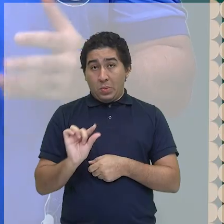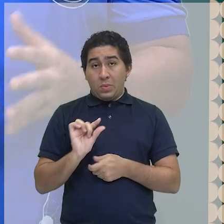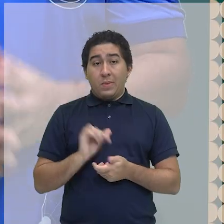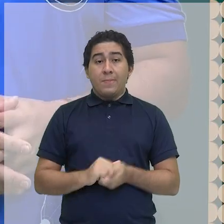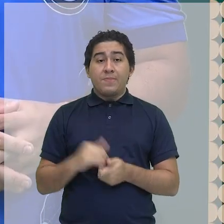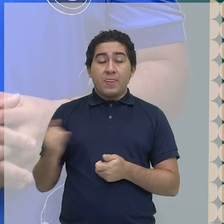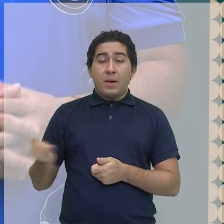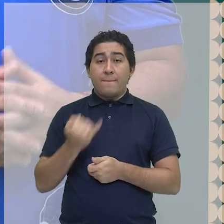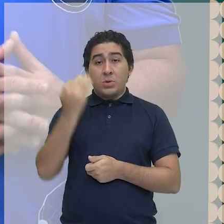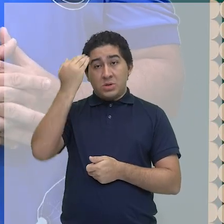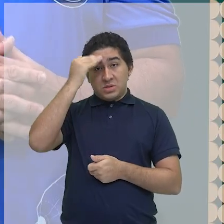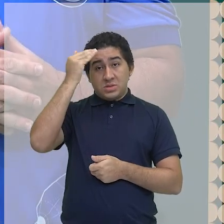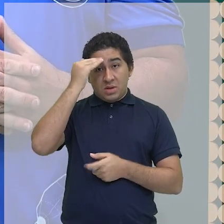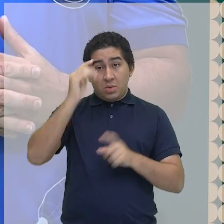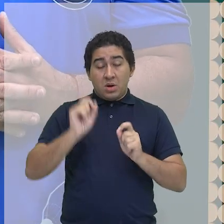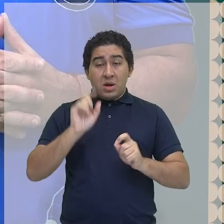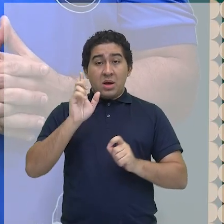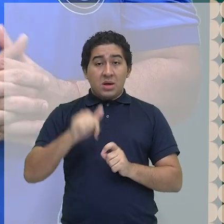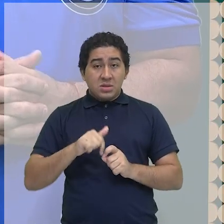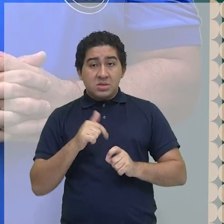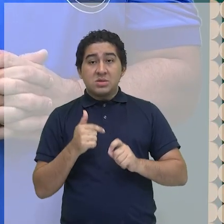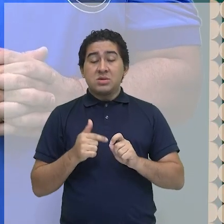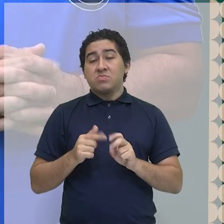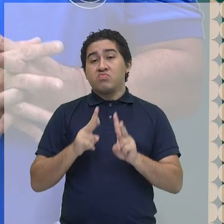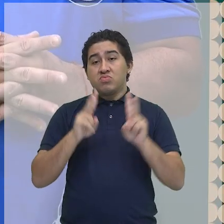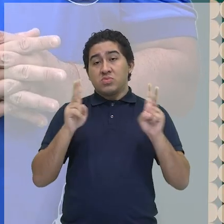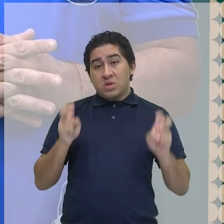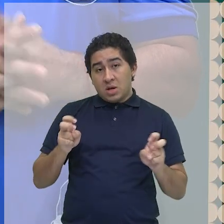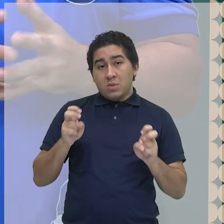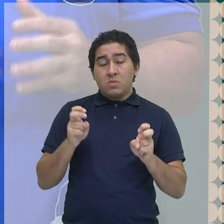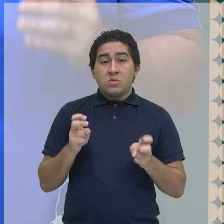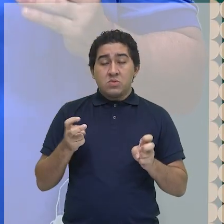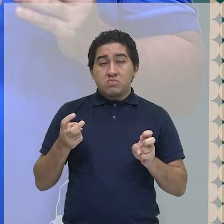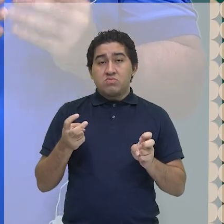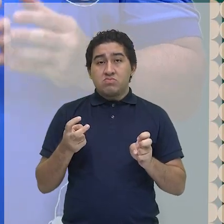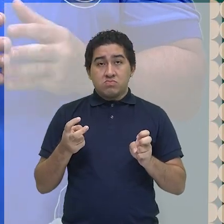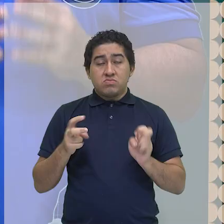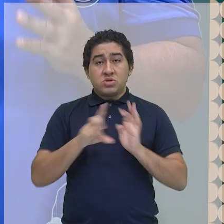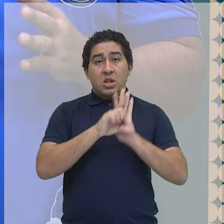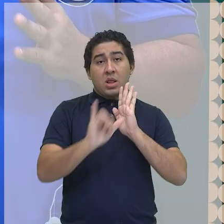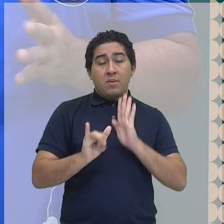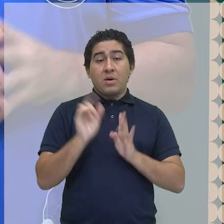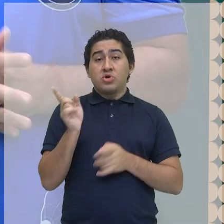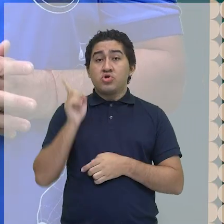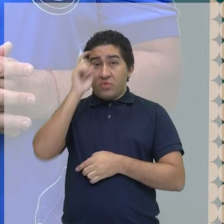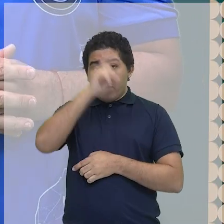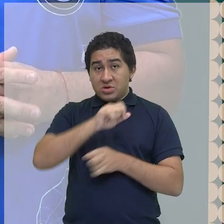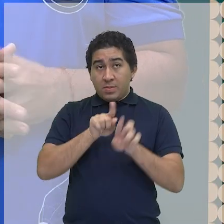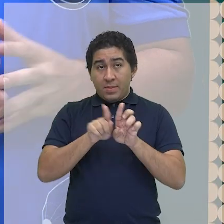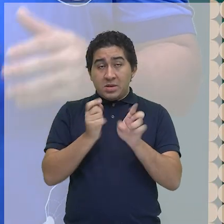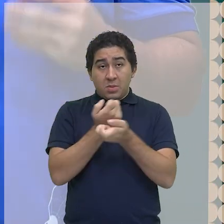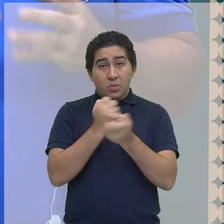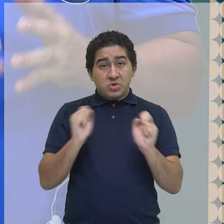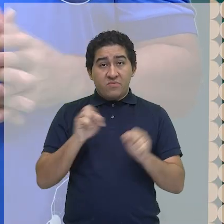você compreender esses termos técnicos legais. Como eu falei, é difícil, mas não é